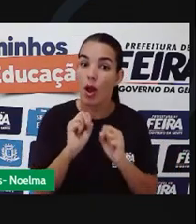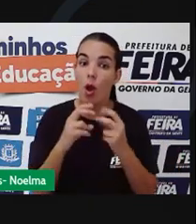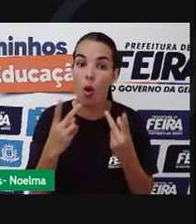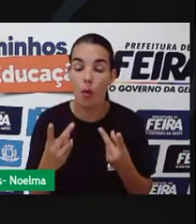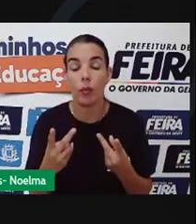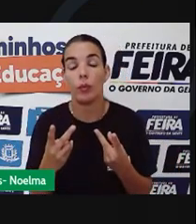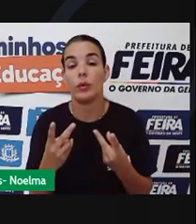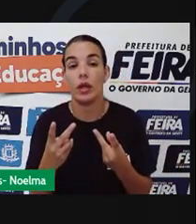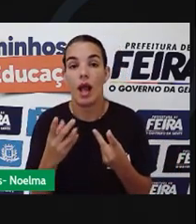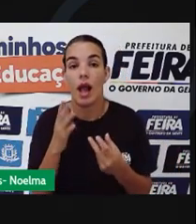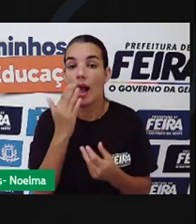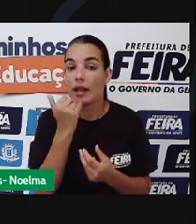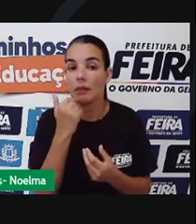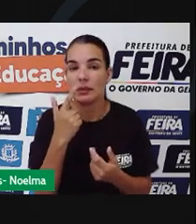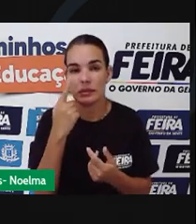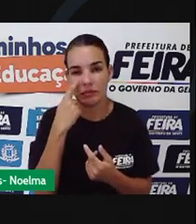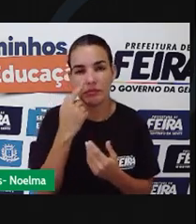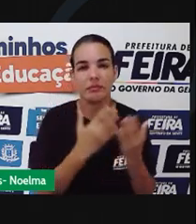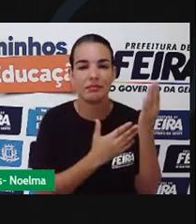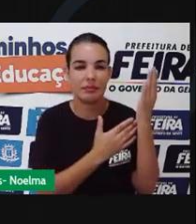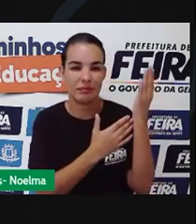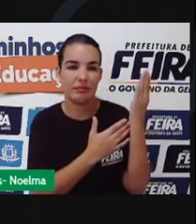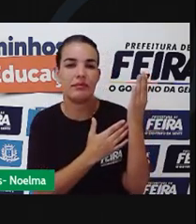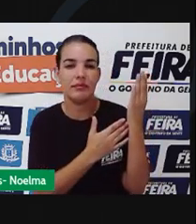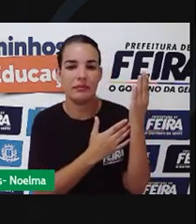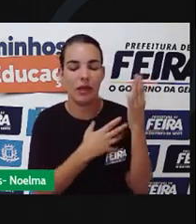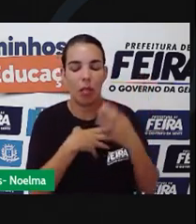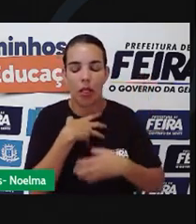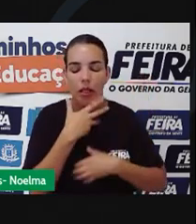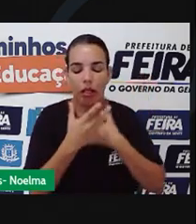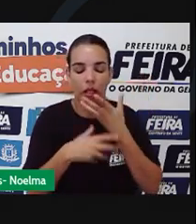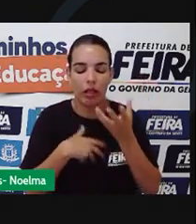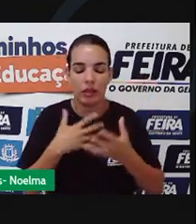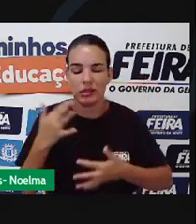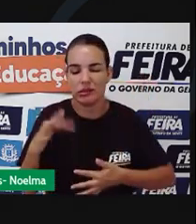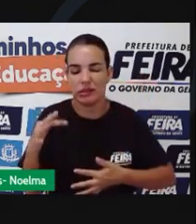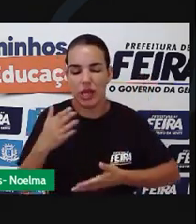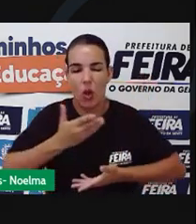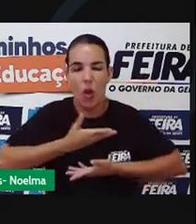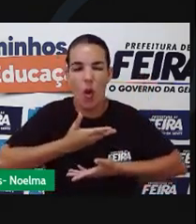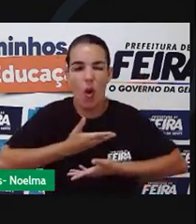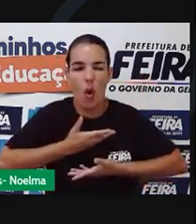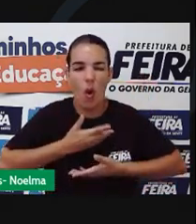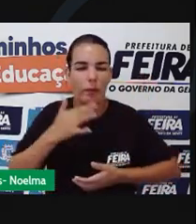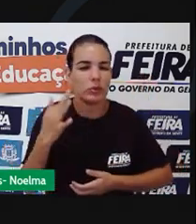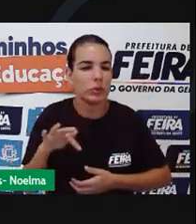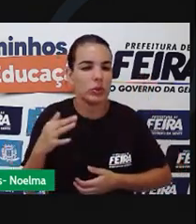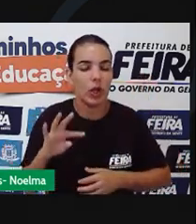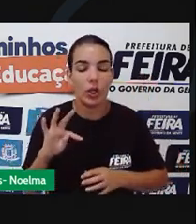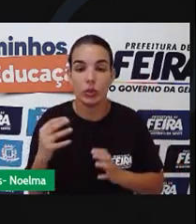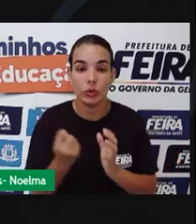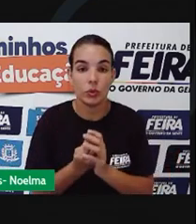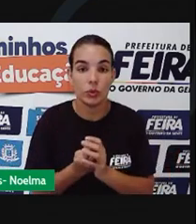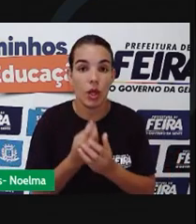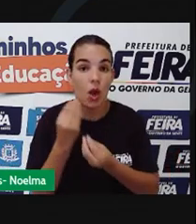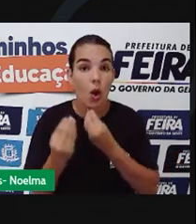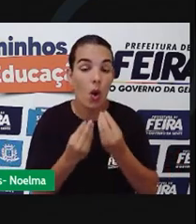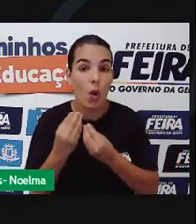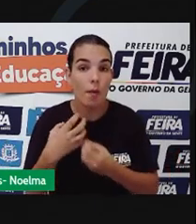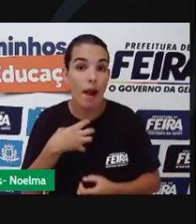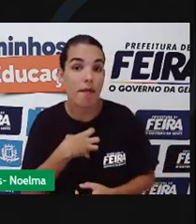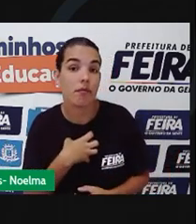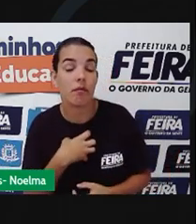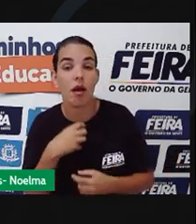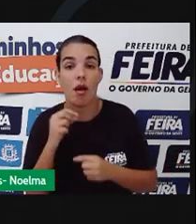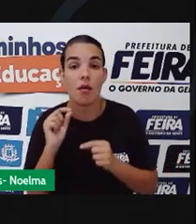febre e vômito diarreia ponteiras mal estar todos no corpo cólicas a forma de contaminação dessas